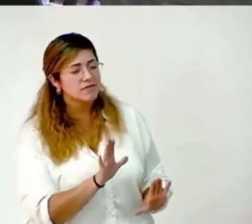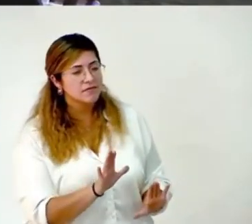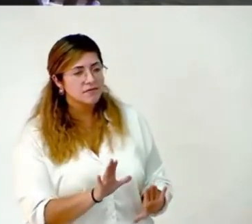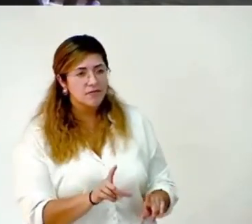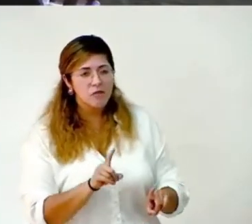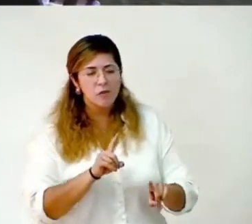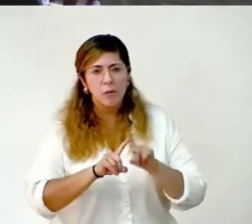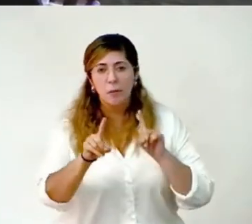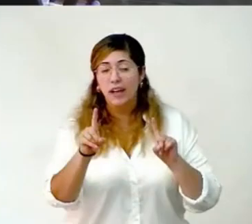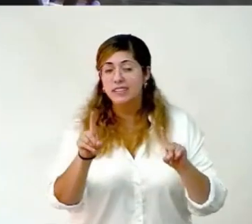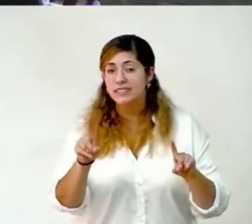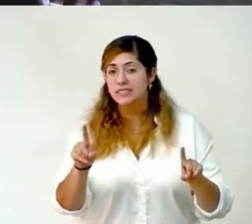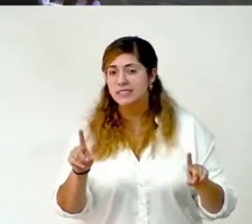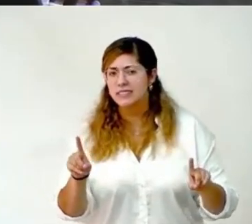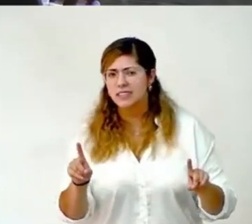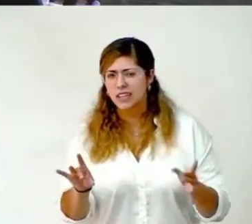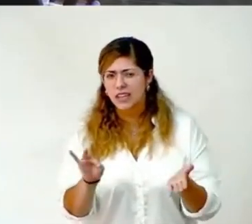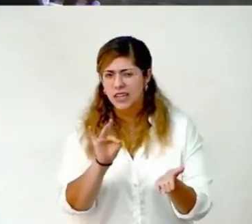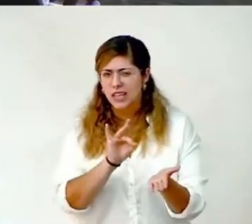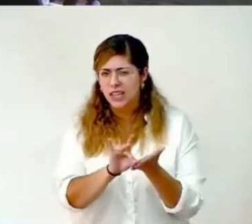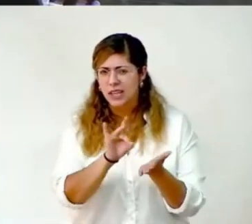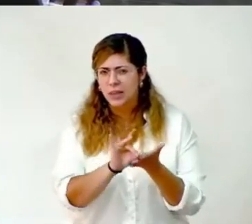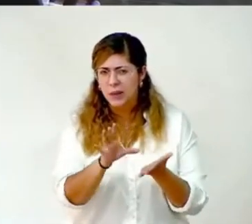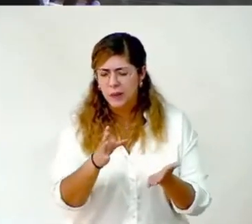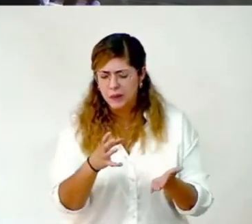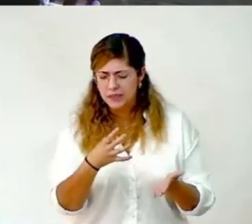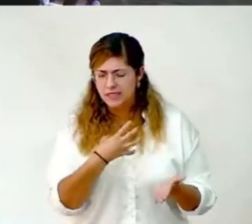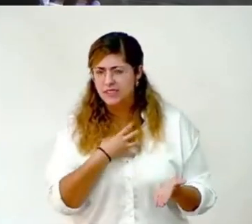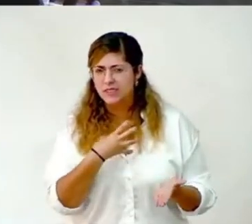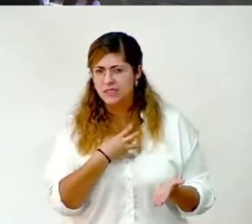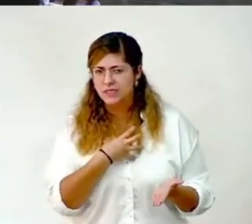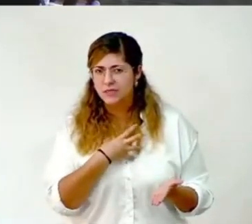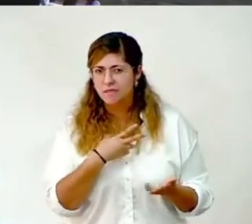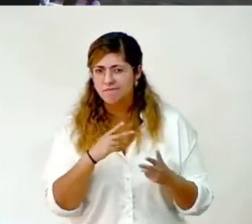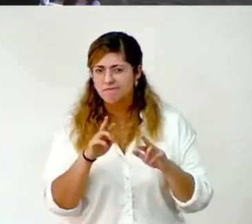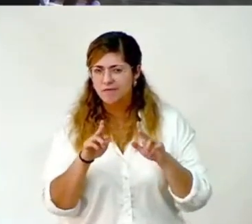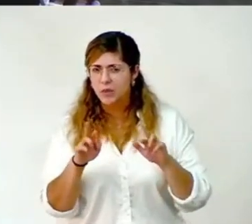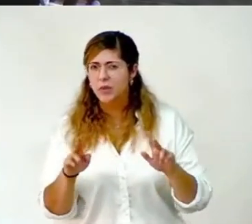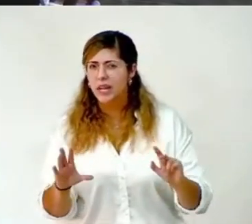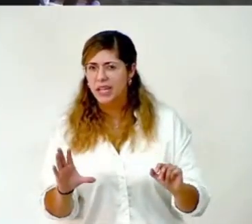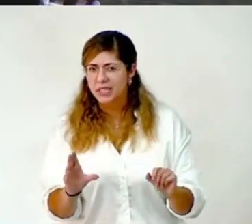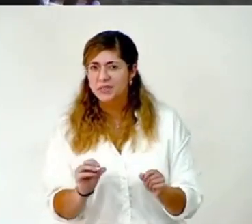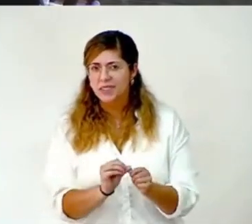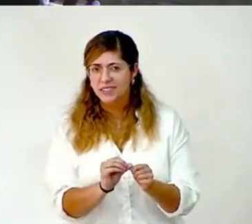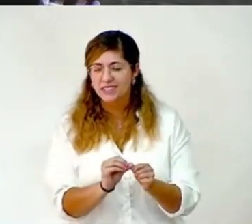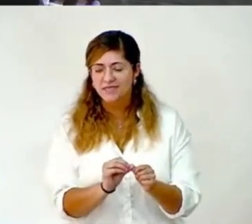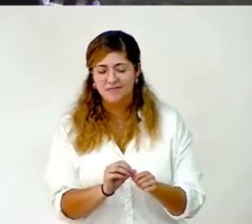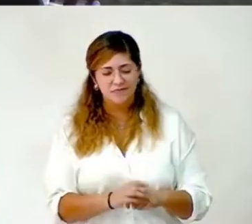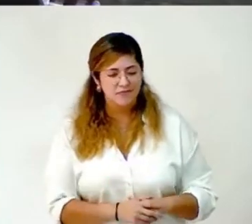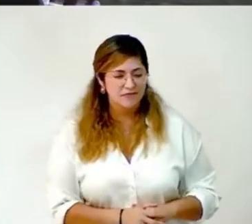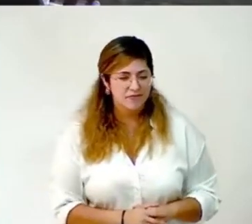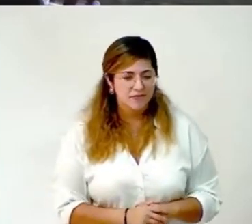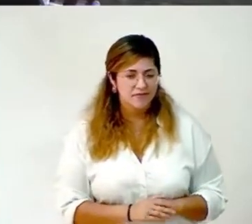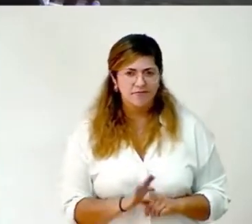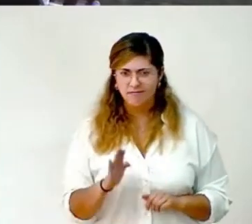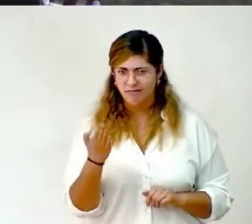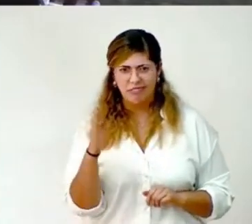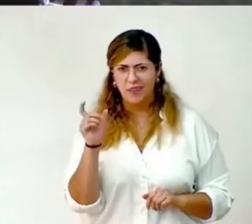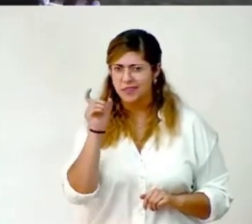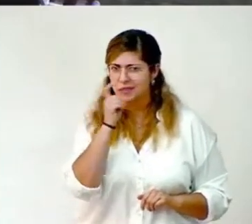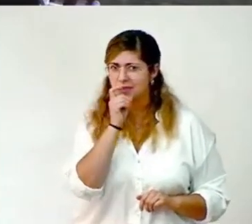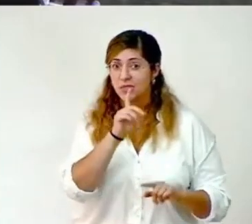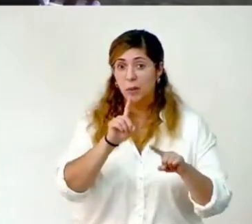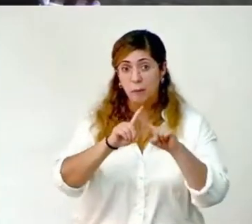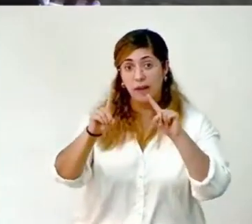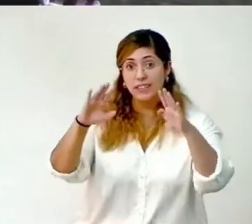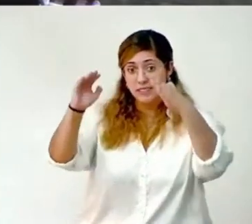Algo será impactante. Impactante. Não é falsidade ou hipocrisia, é